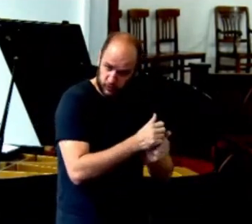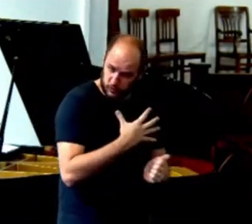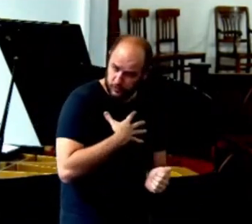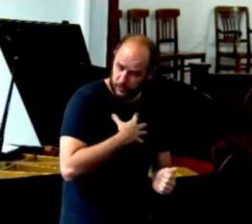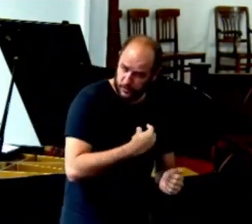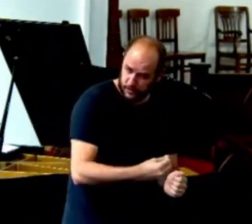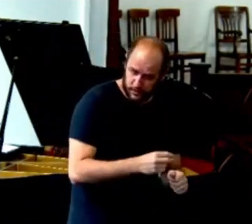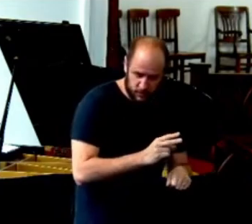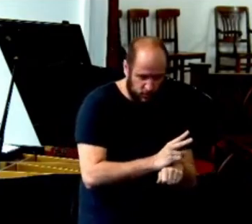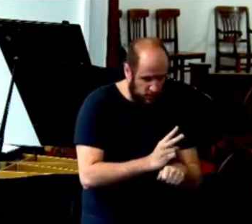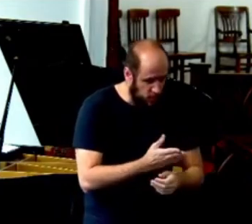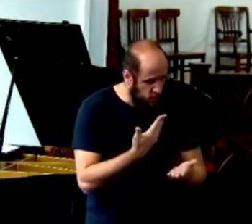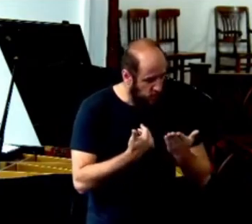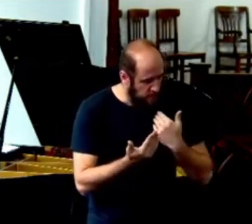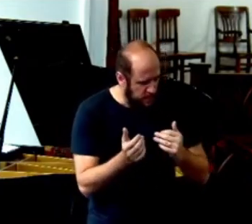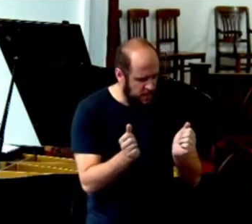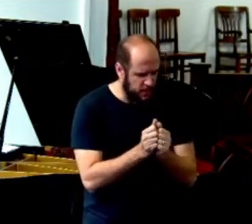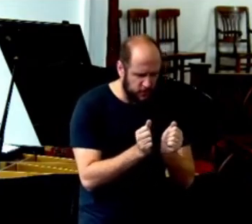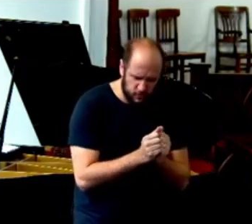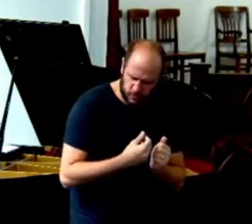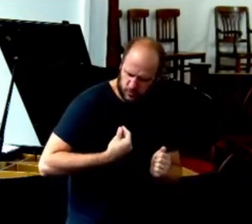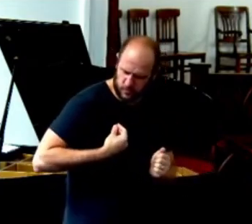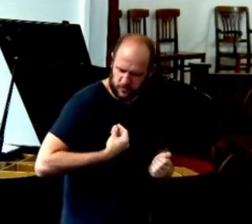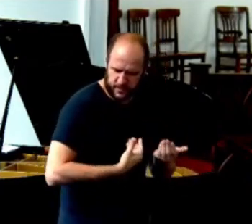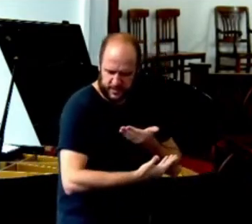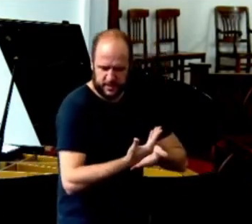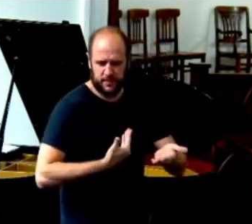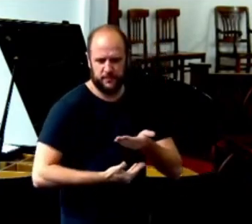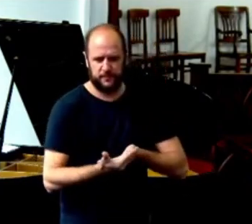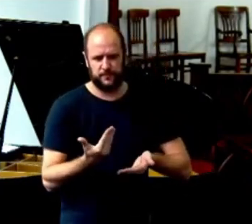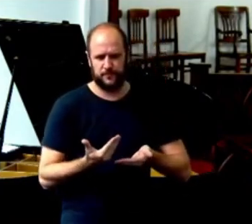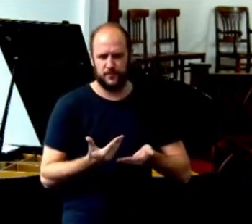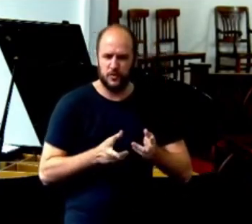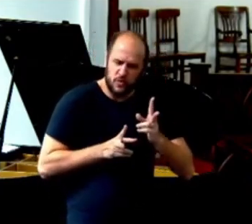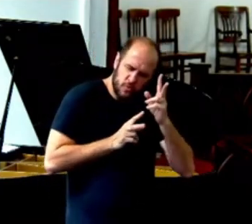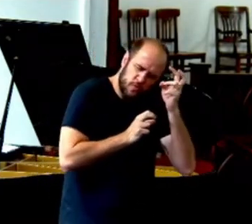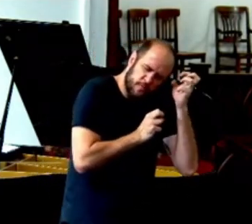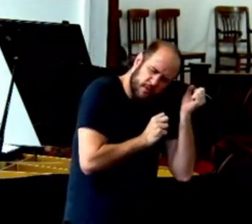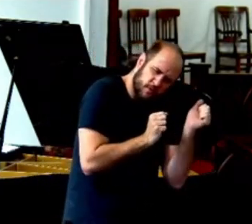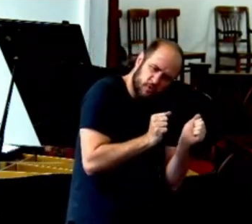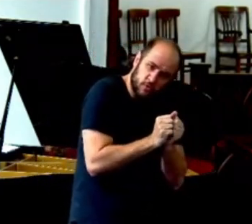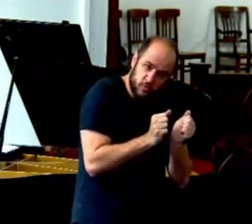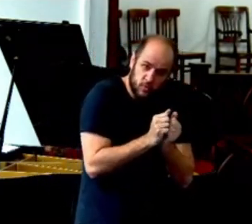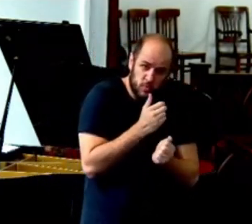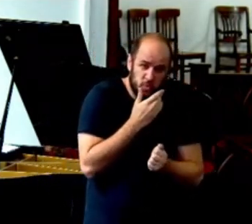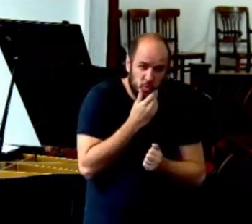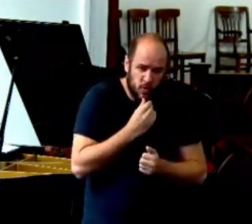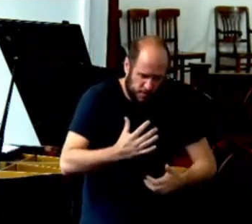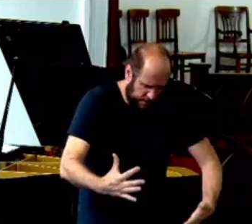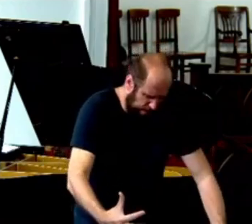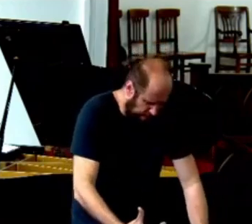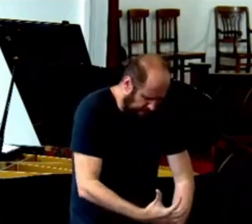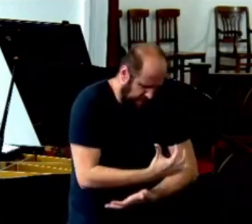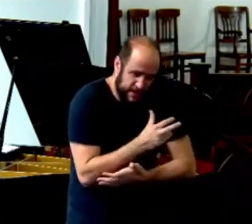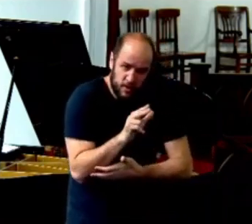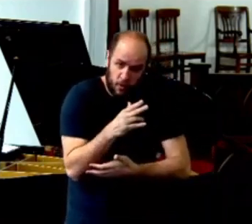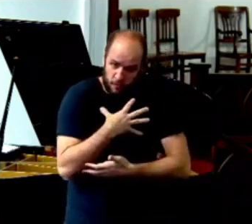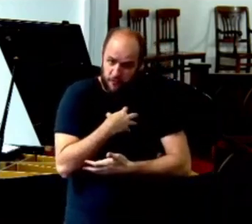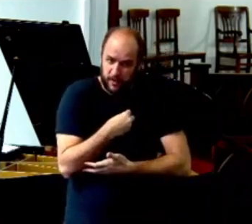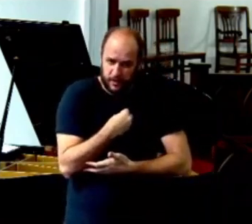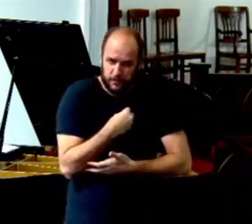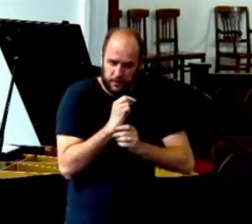filhos, comia da sua comida e bebia do seu copo. Dormia nos seus braços e ele a tinha como